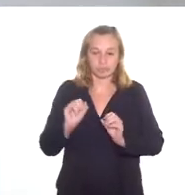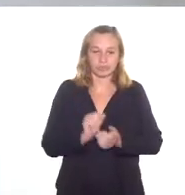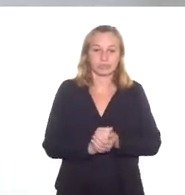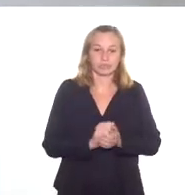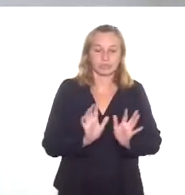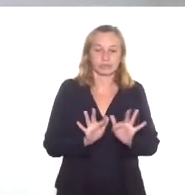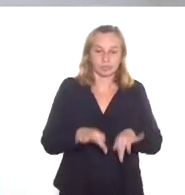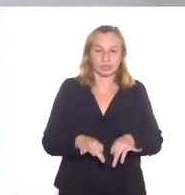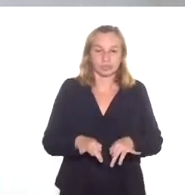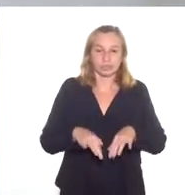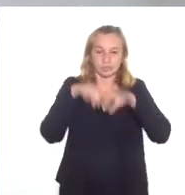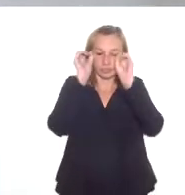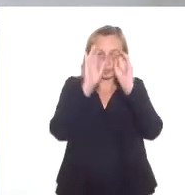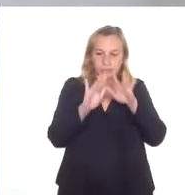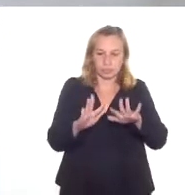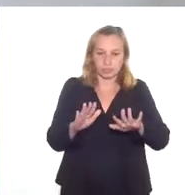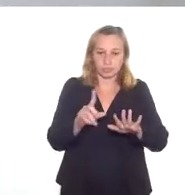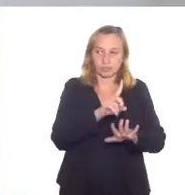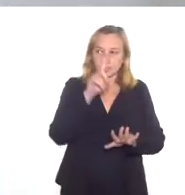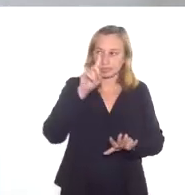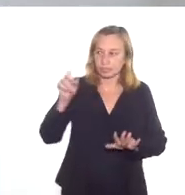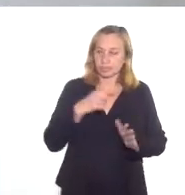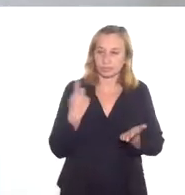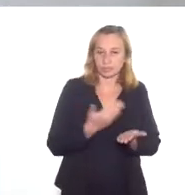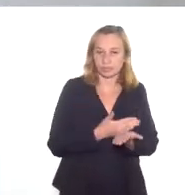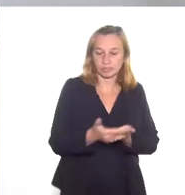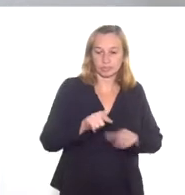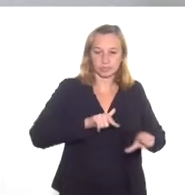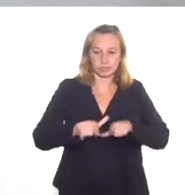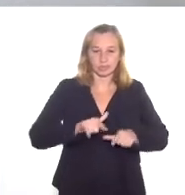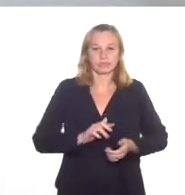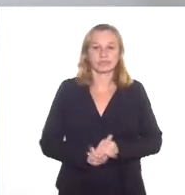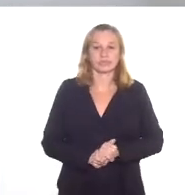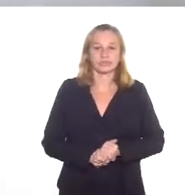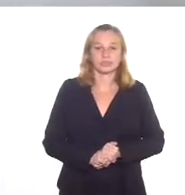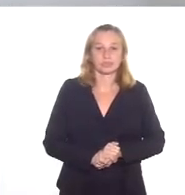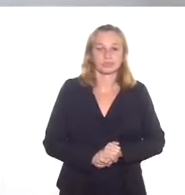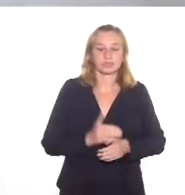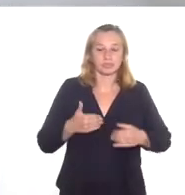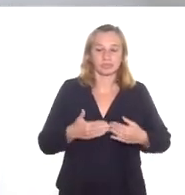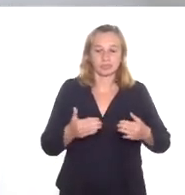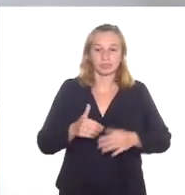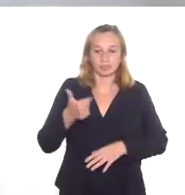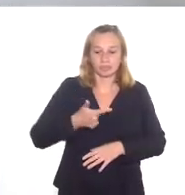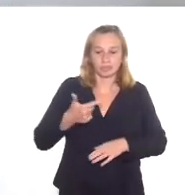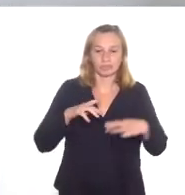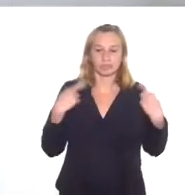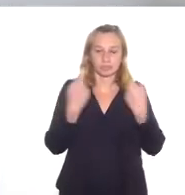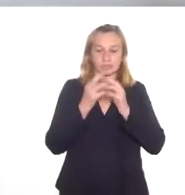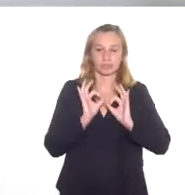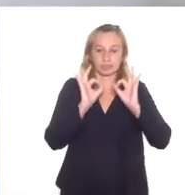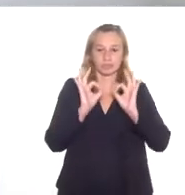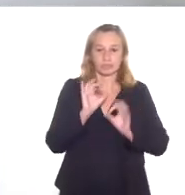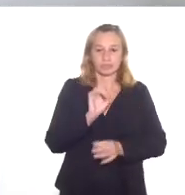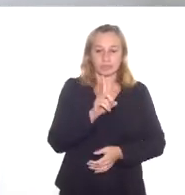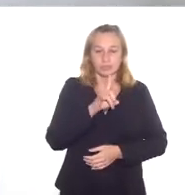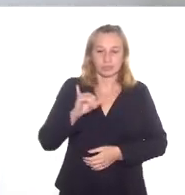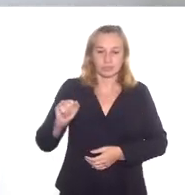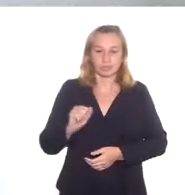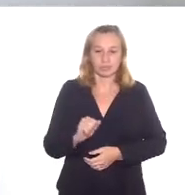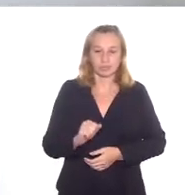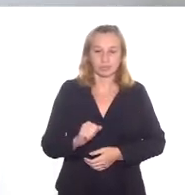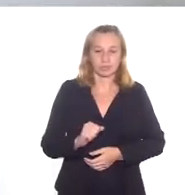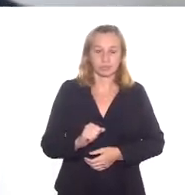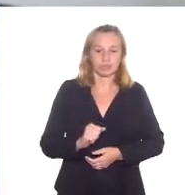encerrado. Havendo número legal sobre a proteção de Deus, iniciamos os nossos trabalhos. Está aberta a segunda sessão extraordinária do dia e